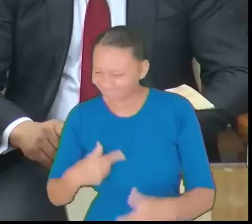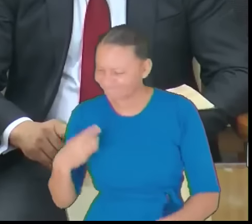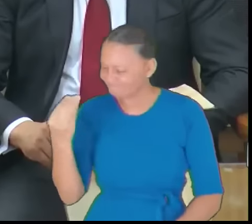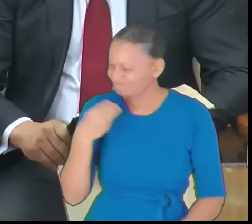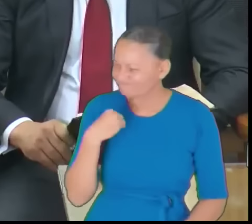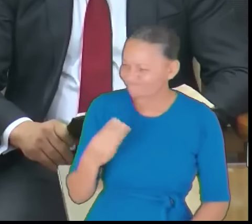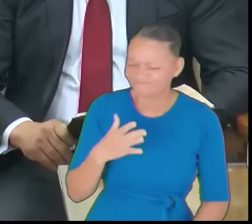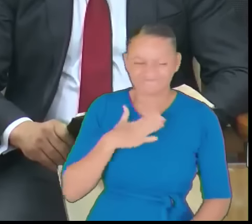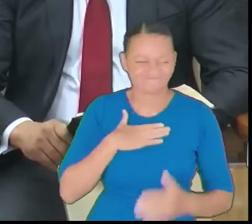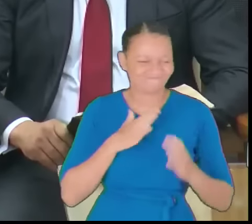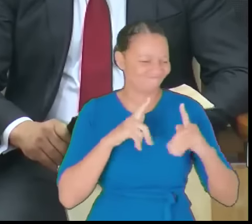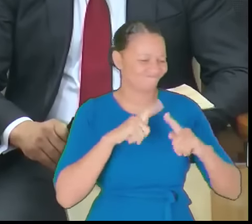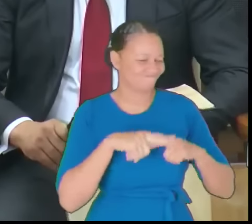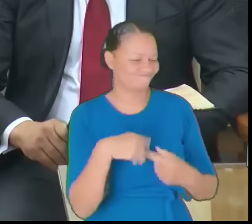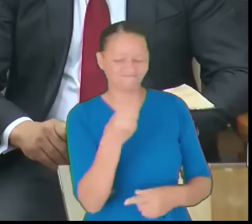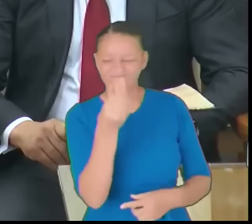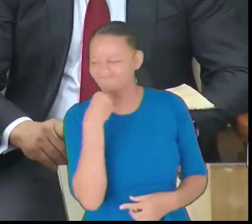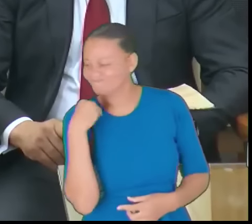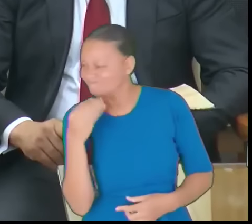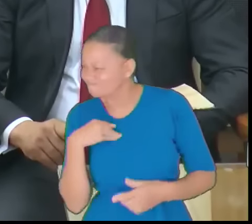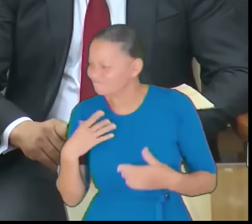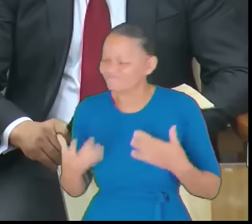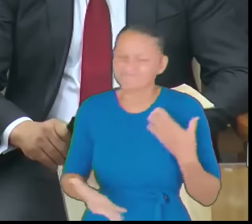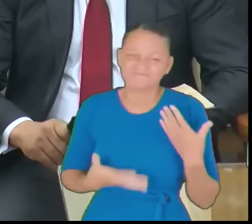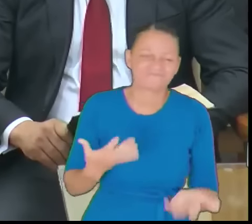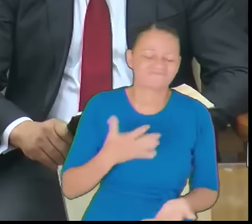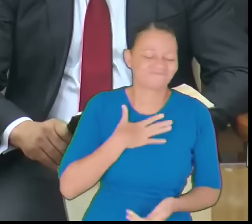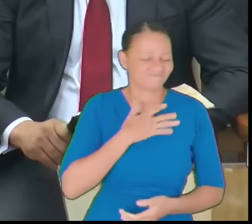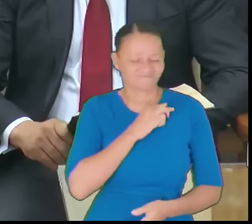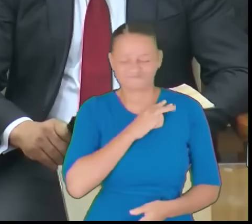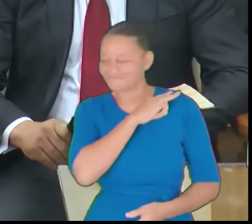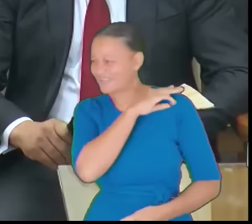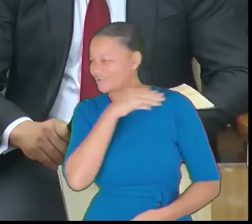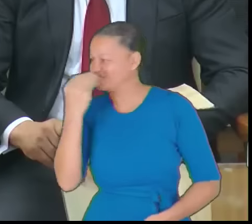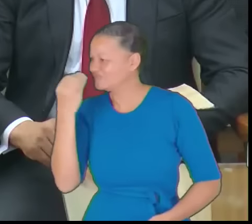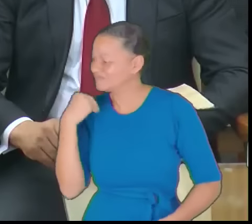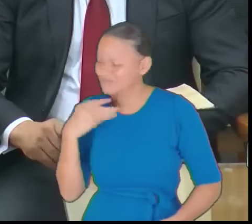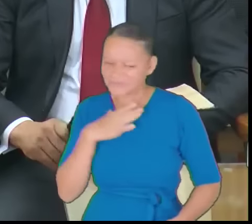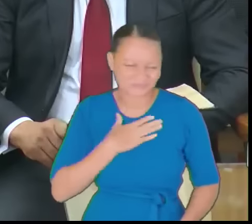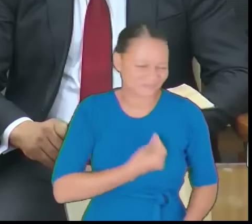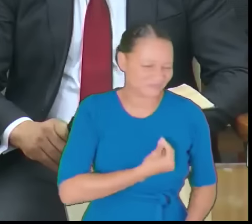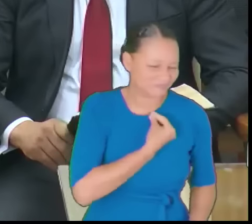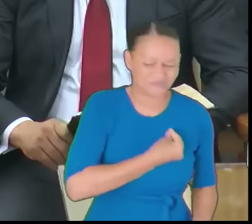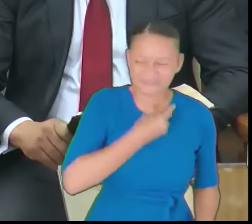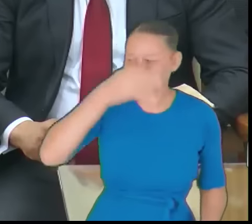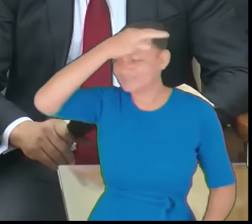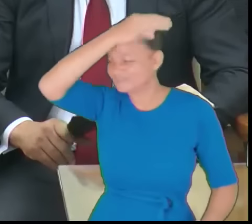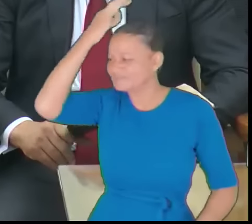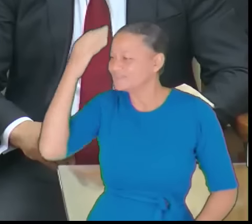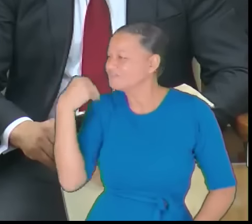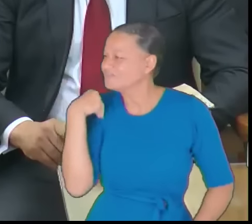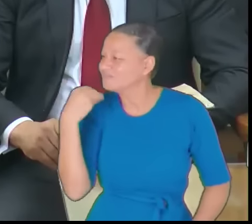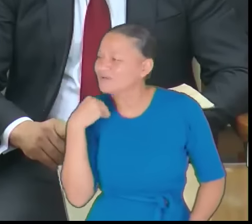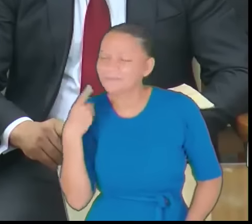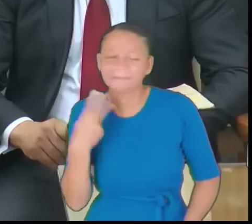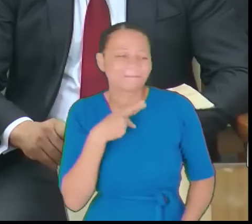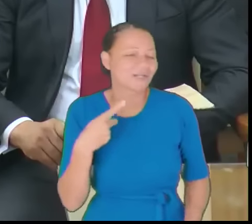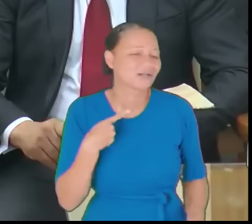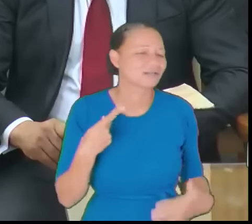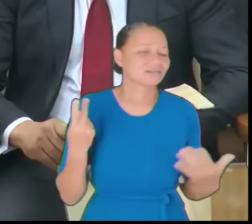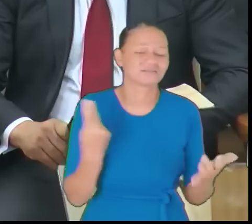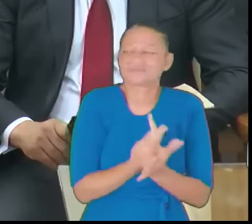Minha congregação está tão fraca. Meu ministério está tão fraco. Minha vida espiritual está fraca. Pastor, o que é